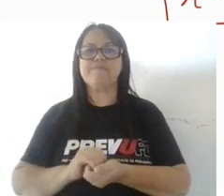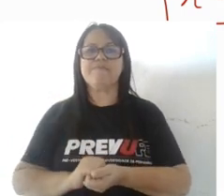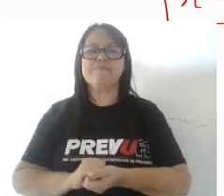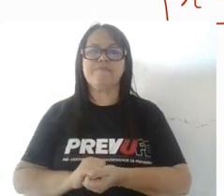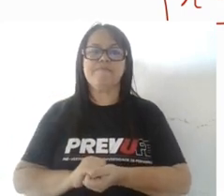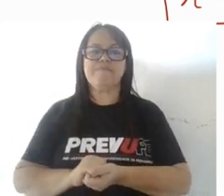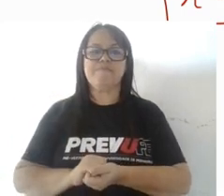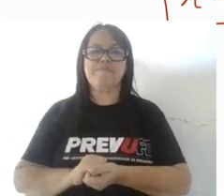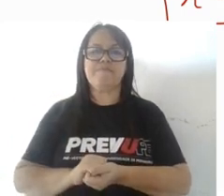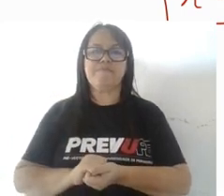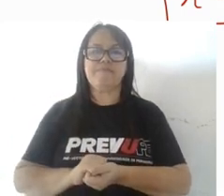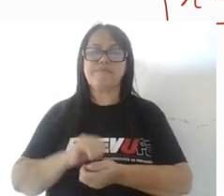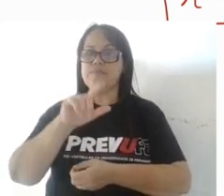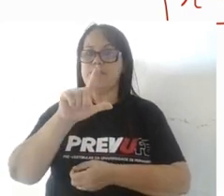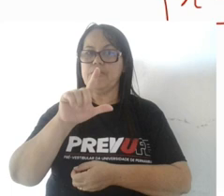B.